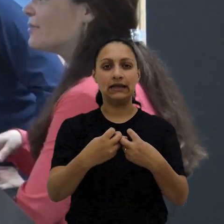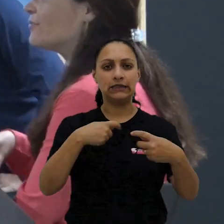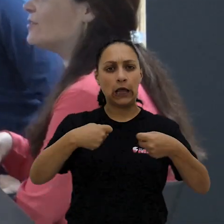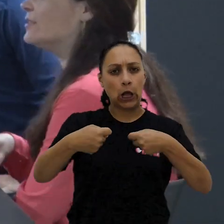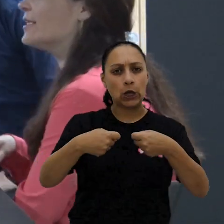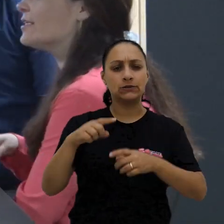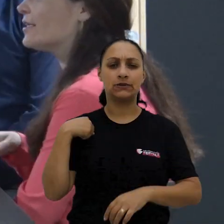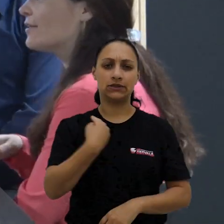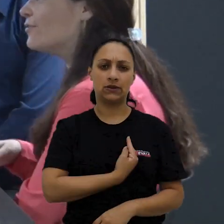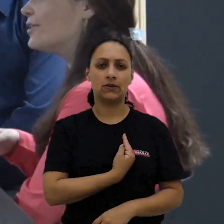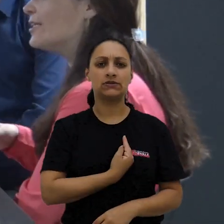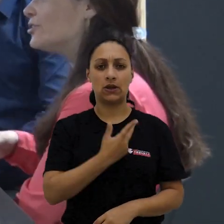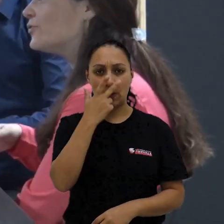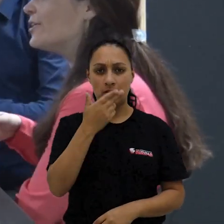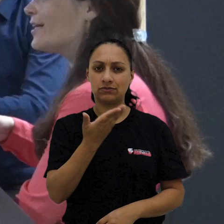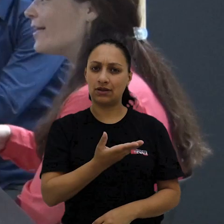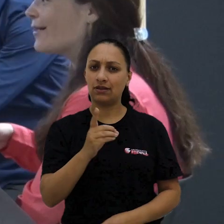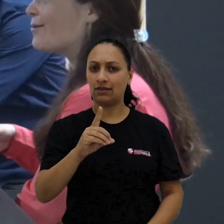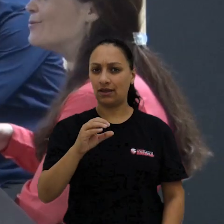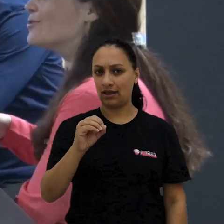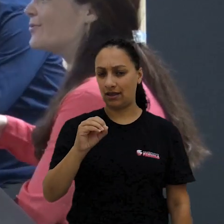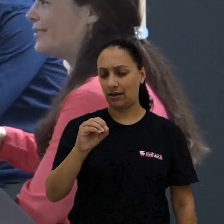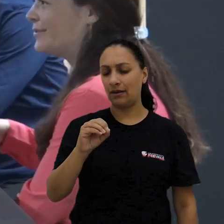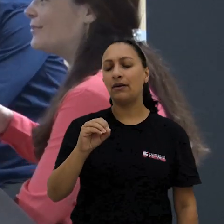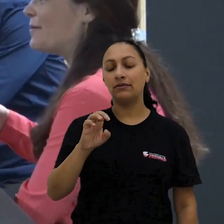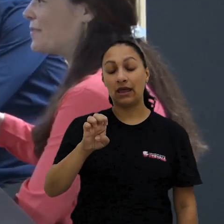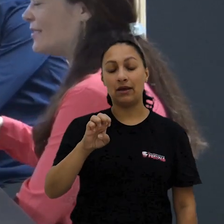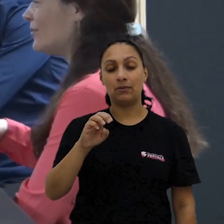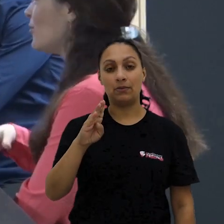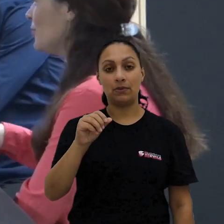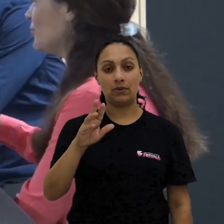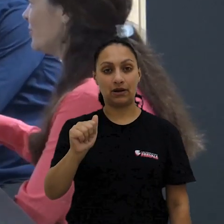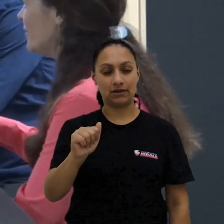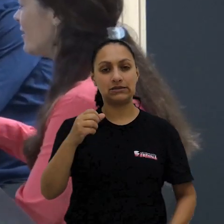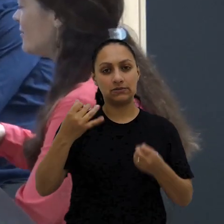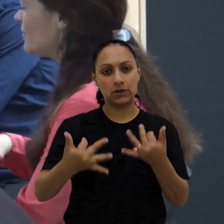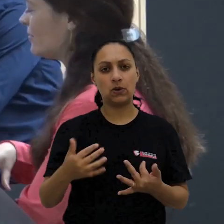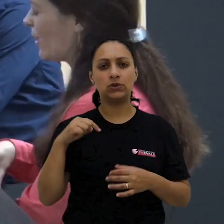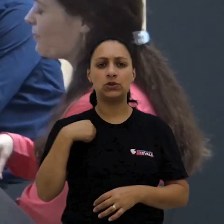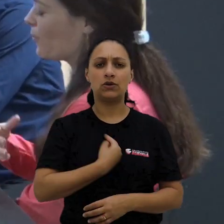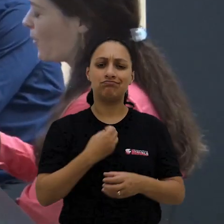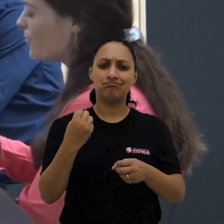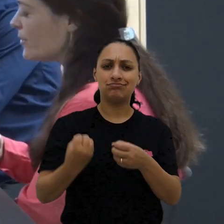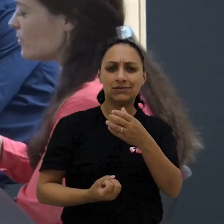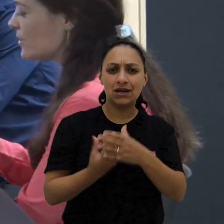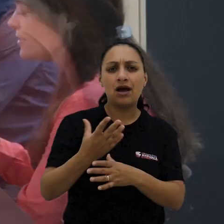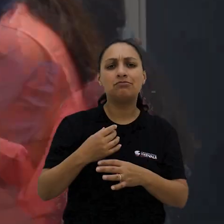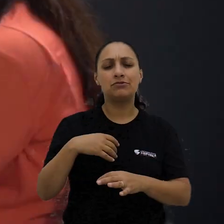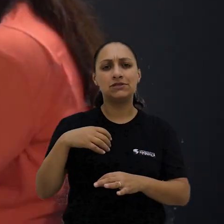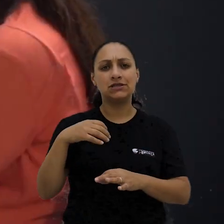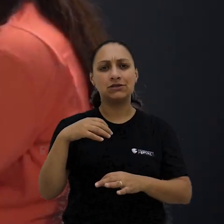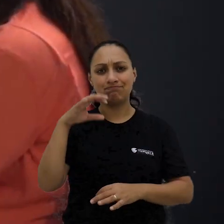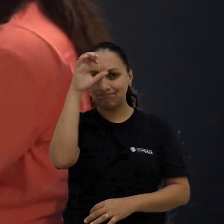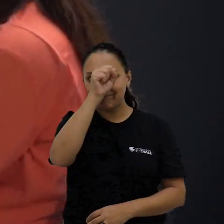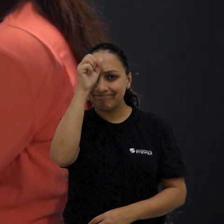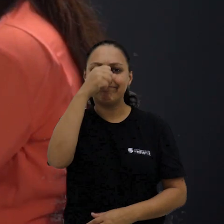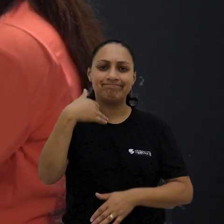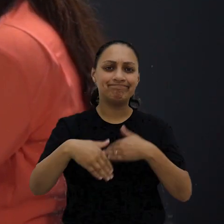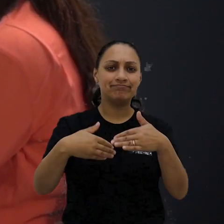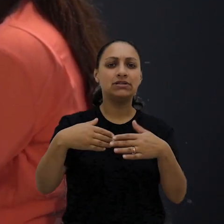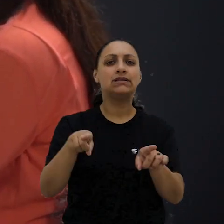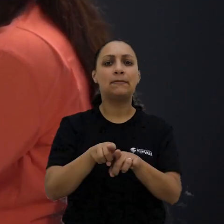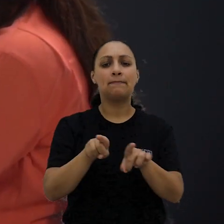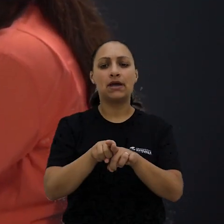também, que a Débora falou, né, a gente foi construindo e aprendendo como tudo, né, o próprio ecossistema de